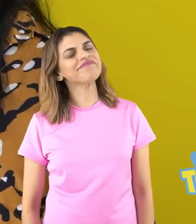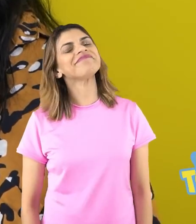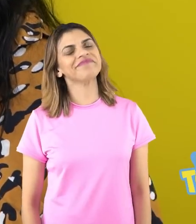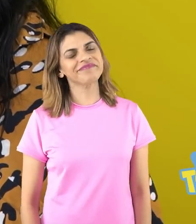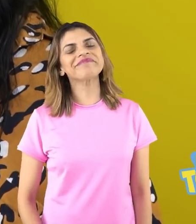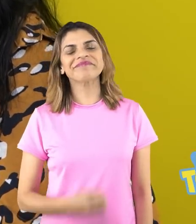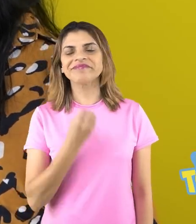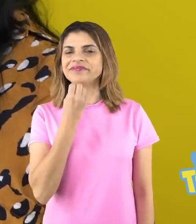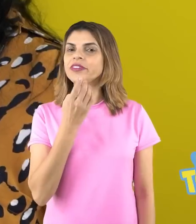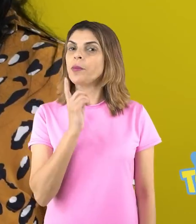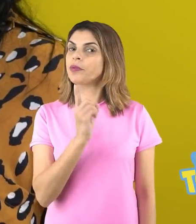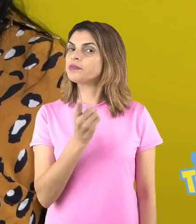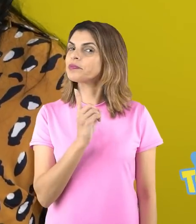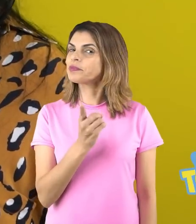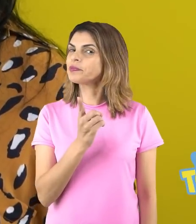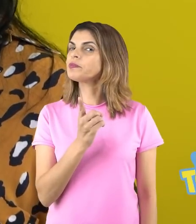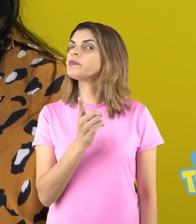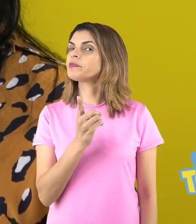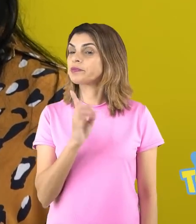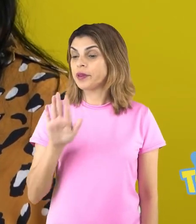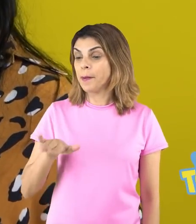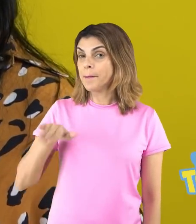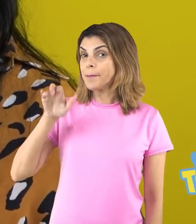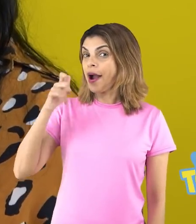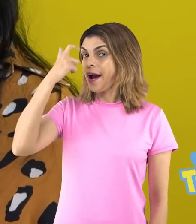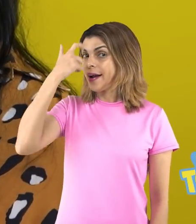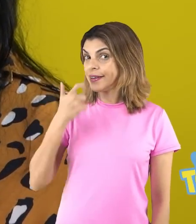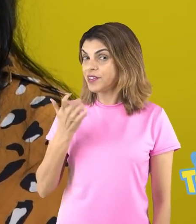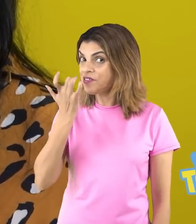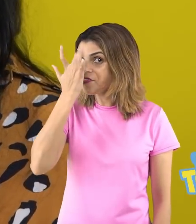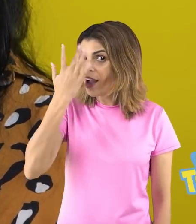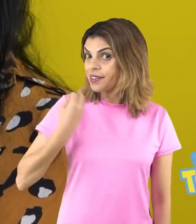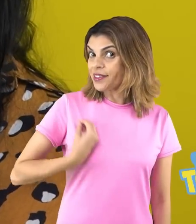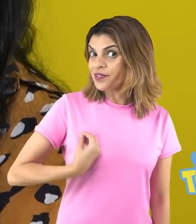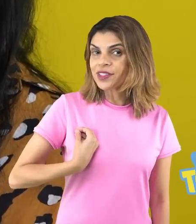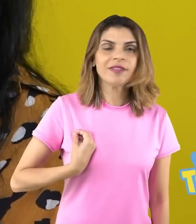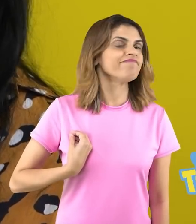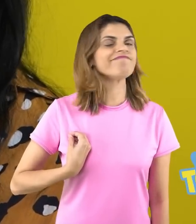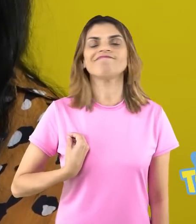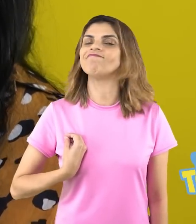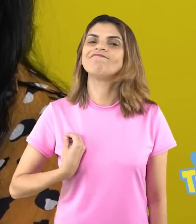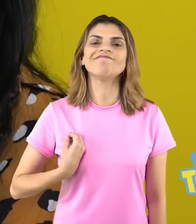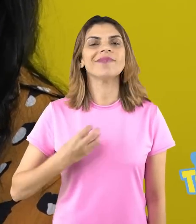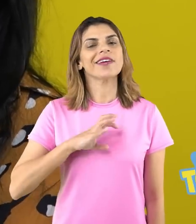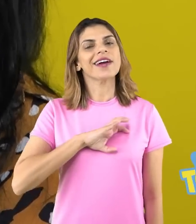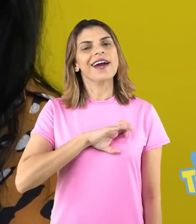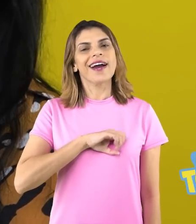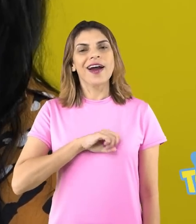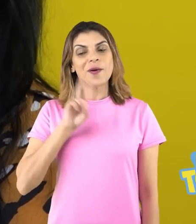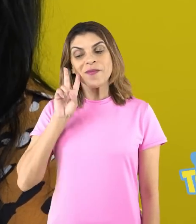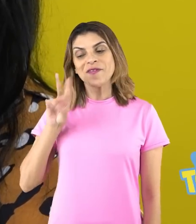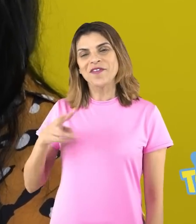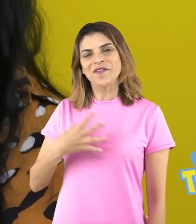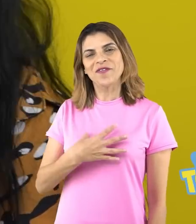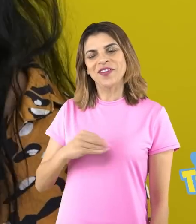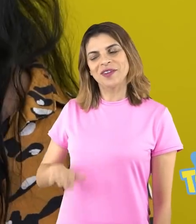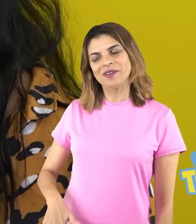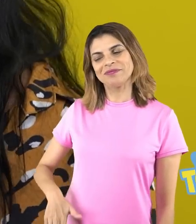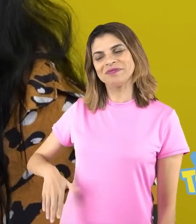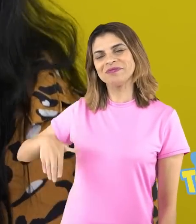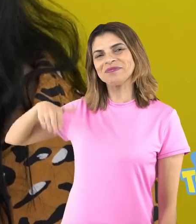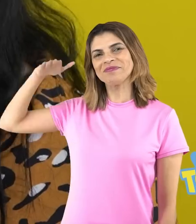tá bem ser mãe não é fácil mas a gente ama ver nossos filhos crescendo